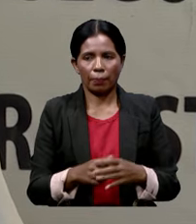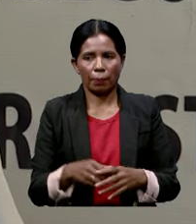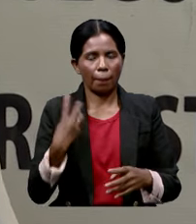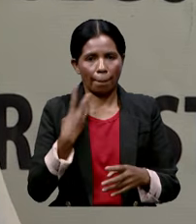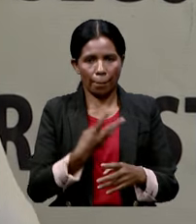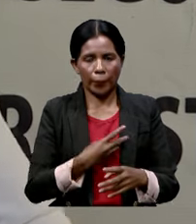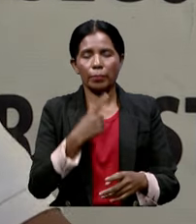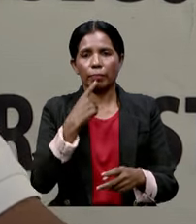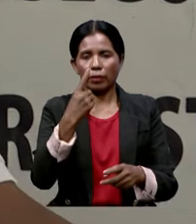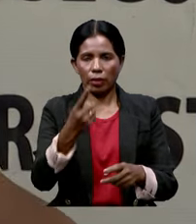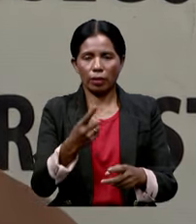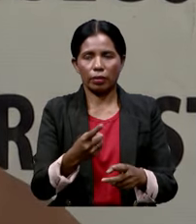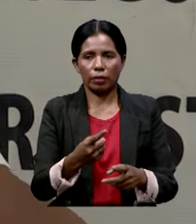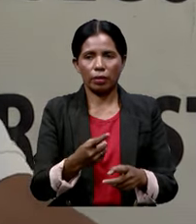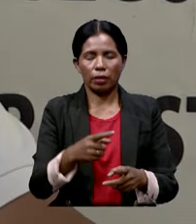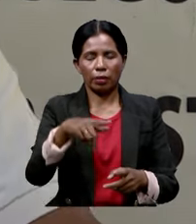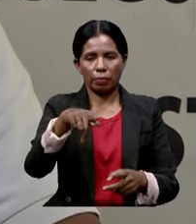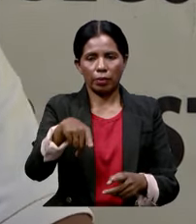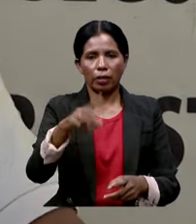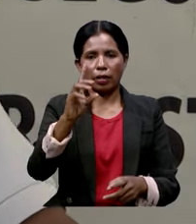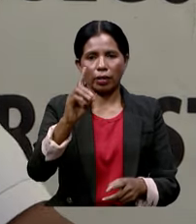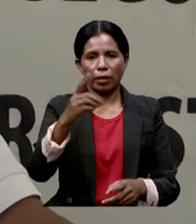nos recomenda para o provedor de direitos humanos